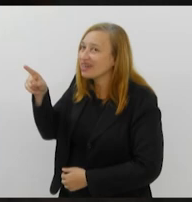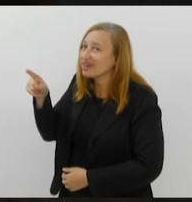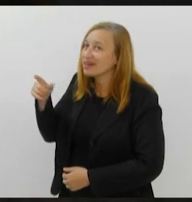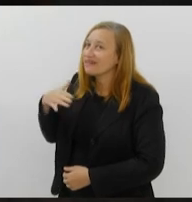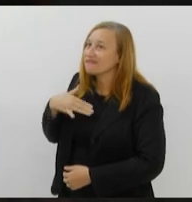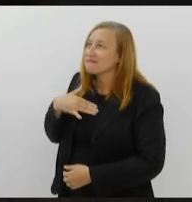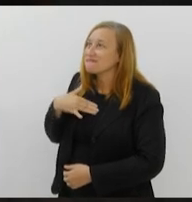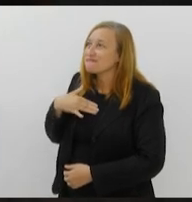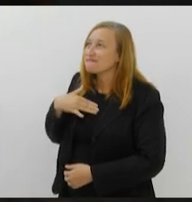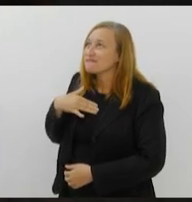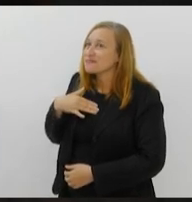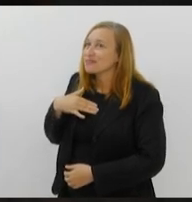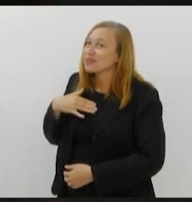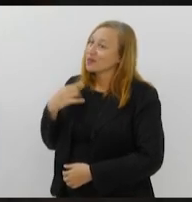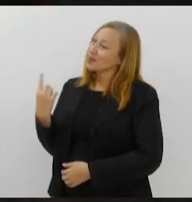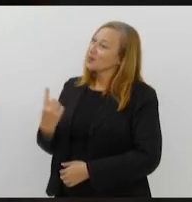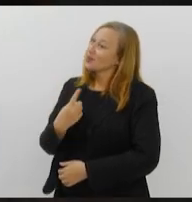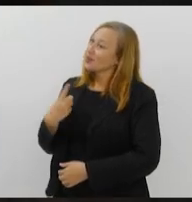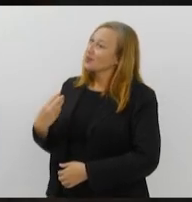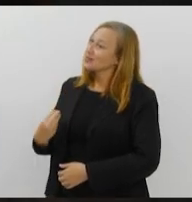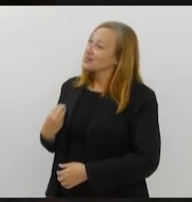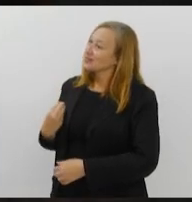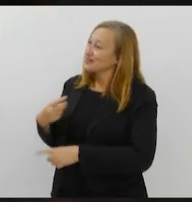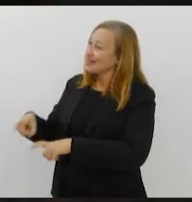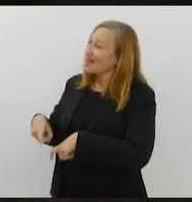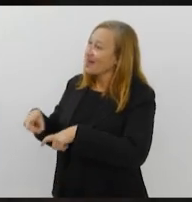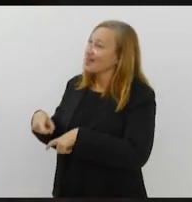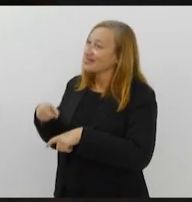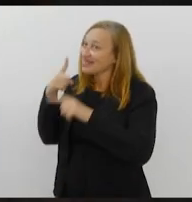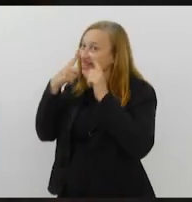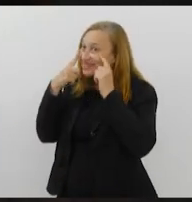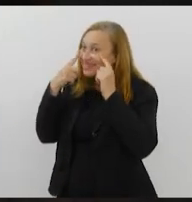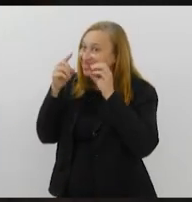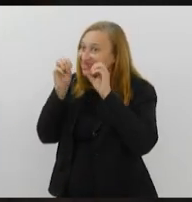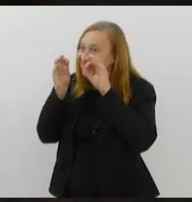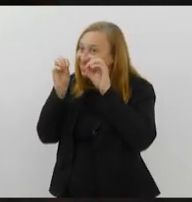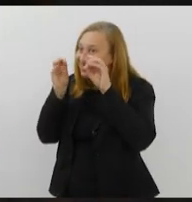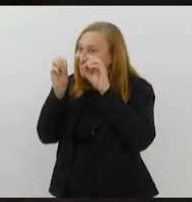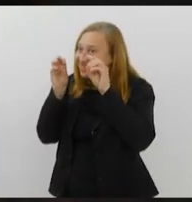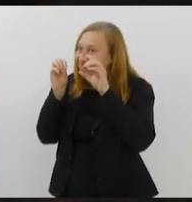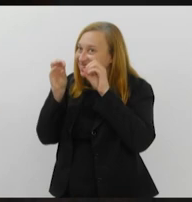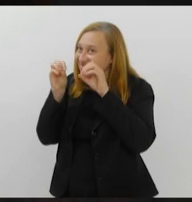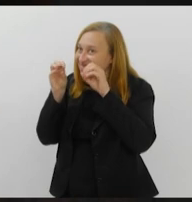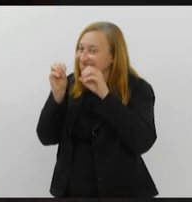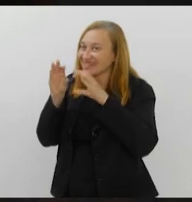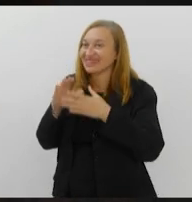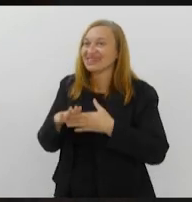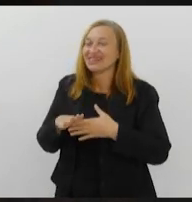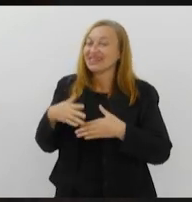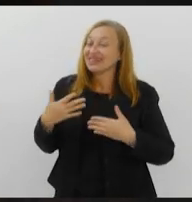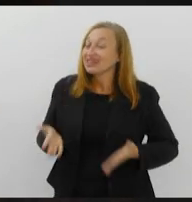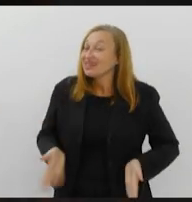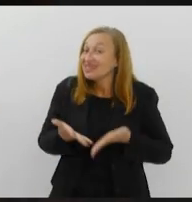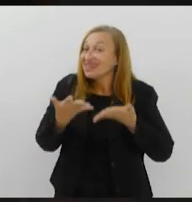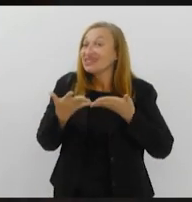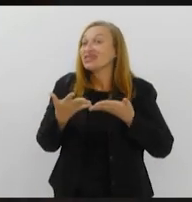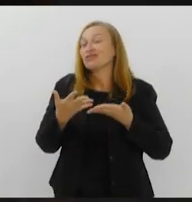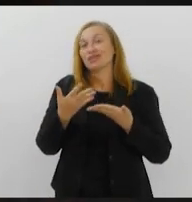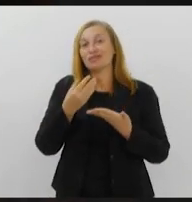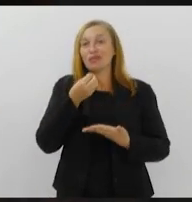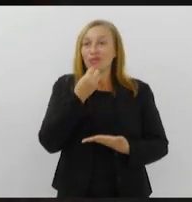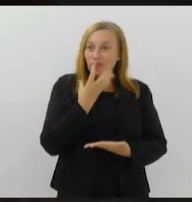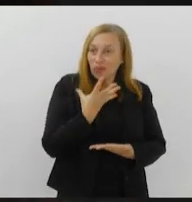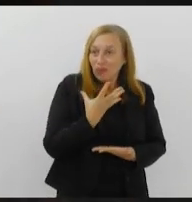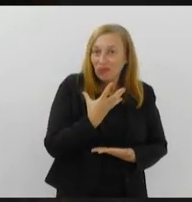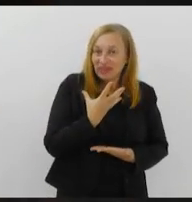Não. Porque a gente que veio da roça, a gente já fica com o olhinho brilhando. E dizer que é uma iniciativa muito nobre da...